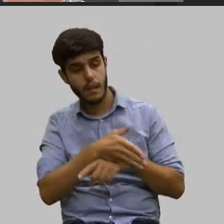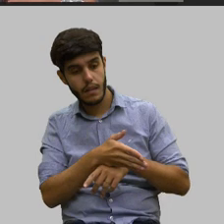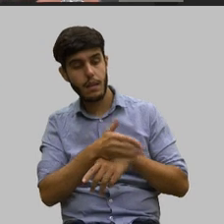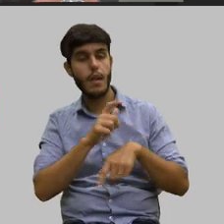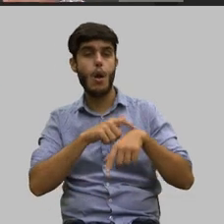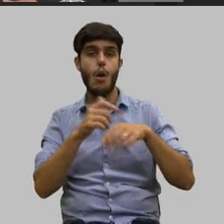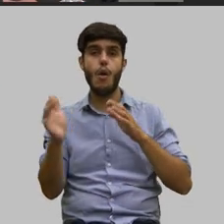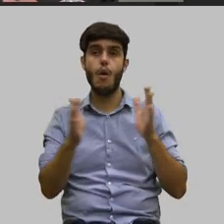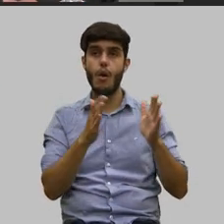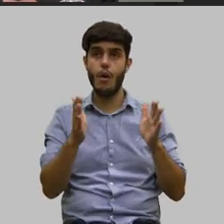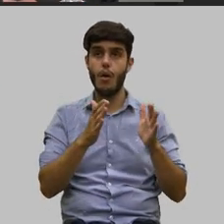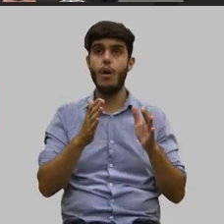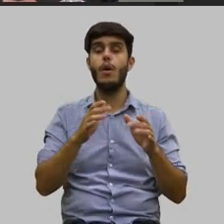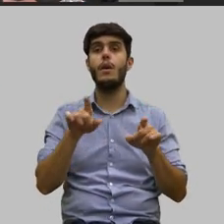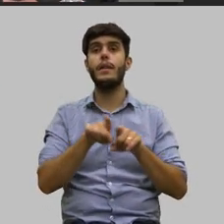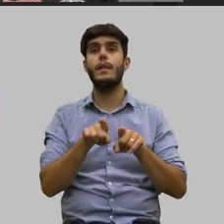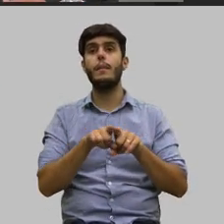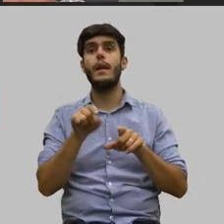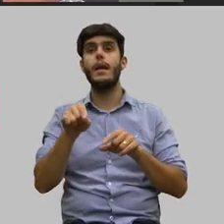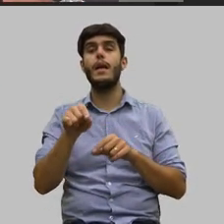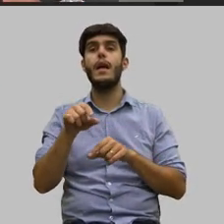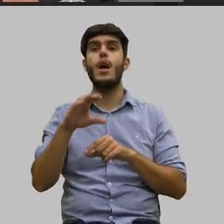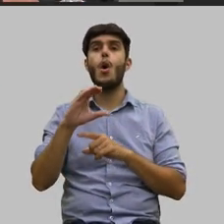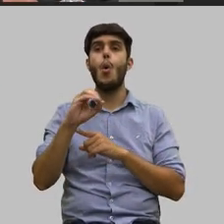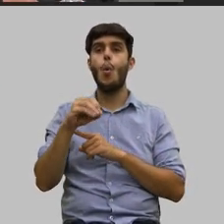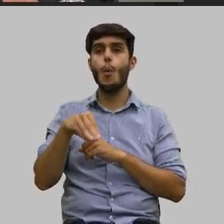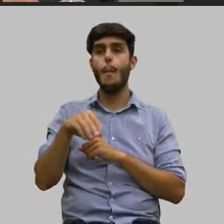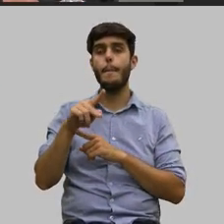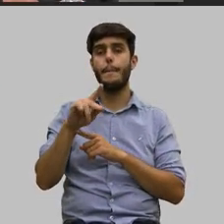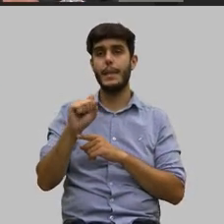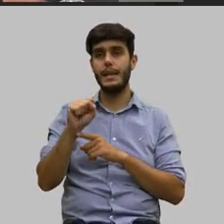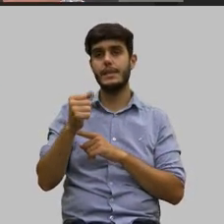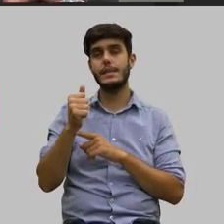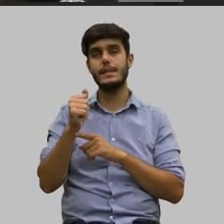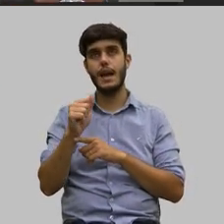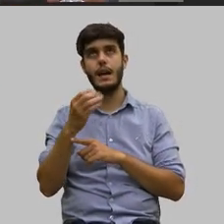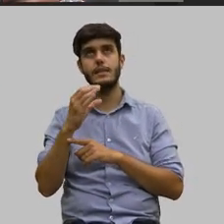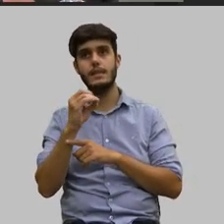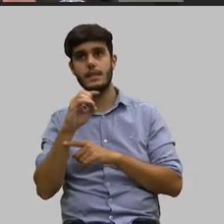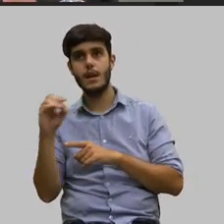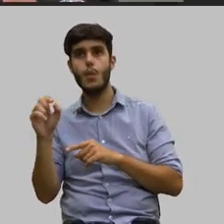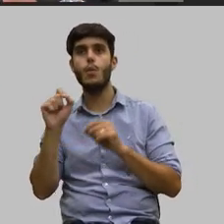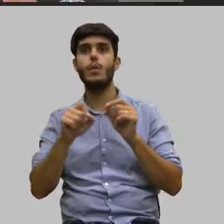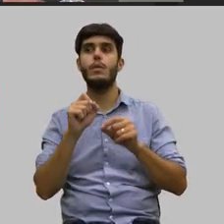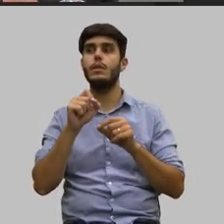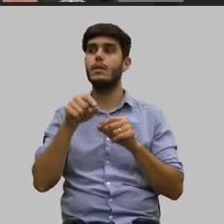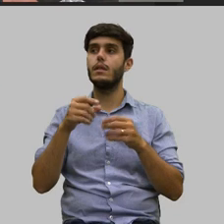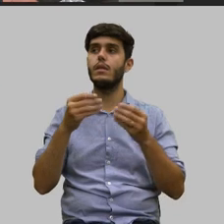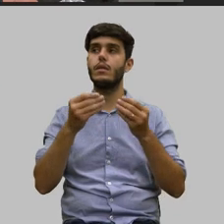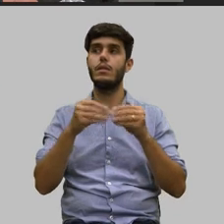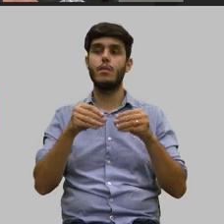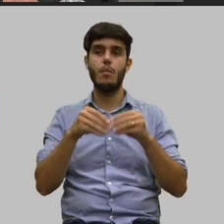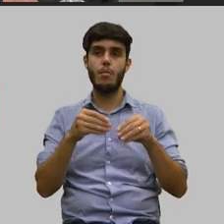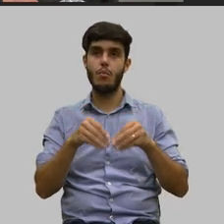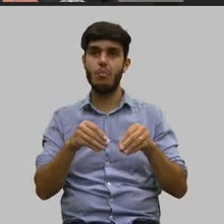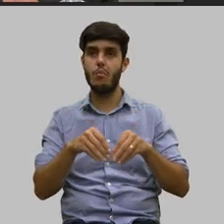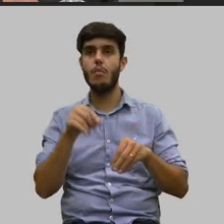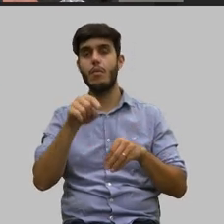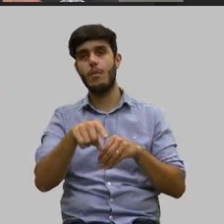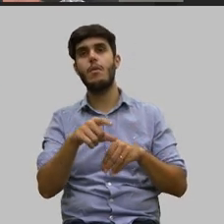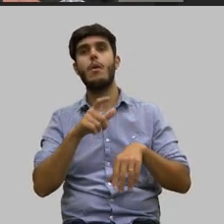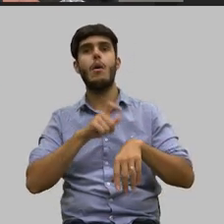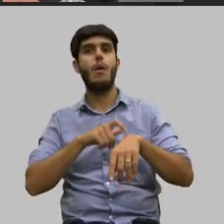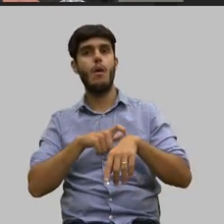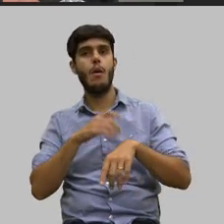serviço e a compensação ela se dá realmente e dentro eh desse período aí de 30 até 90